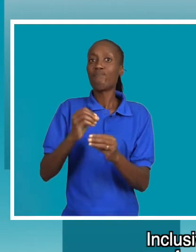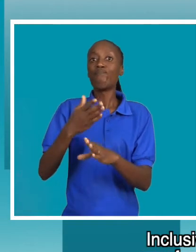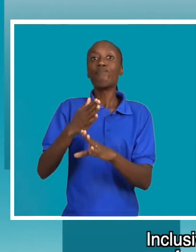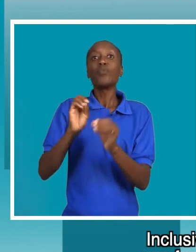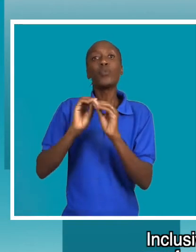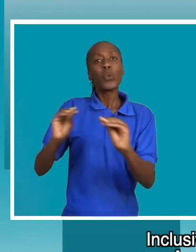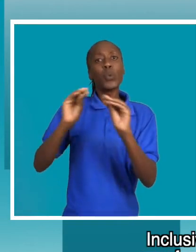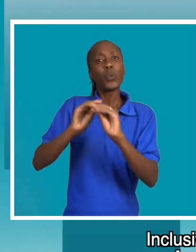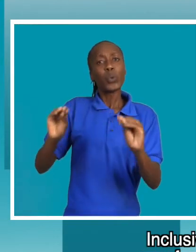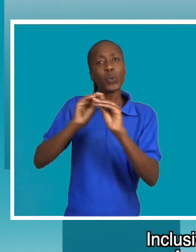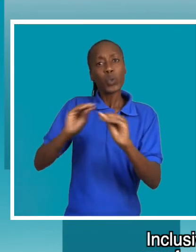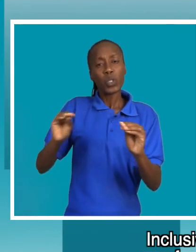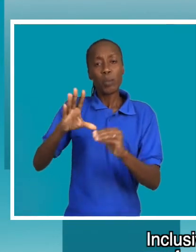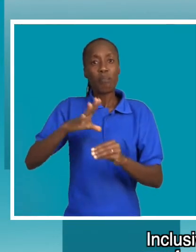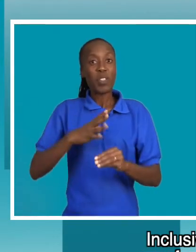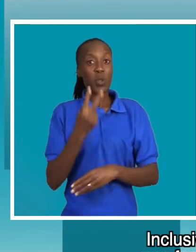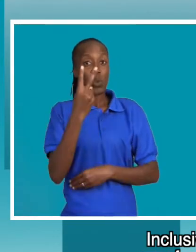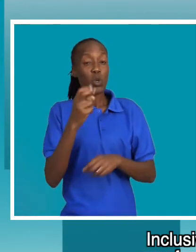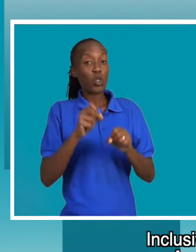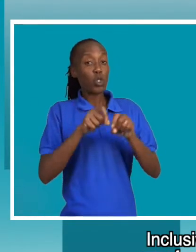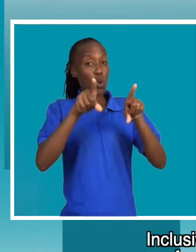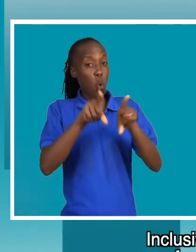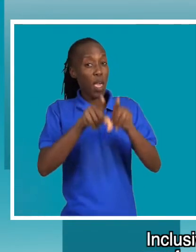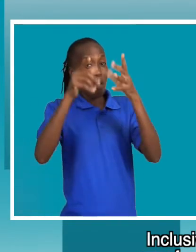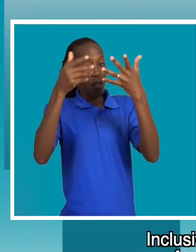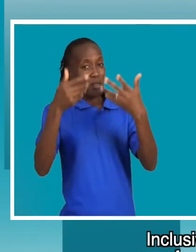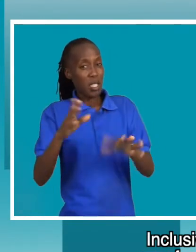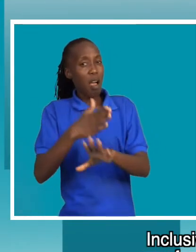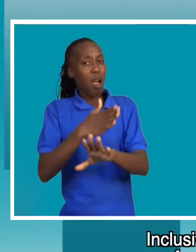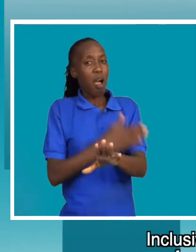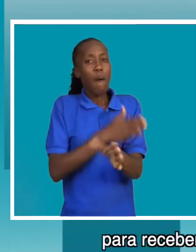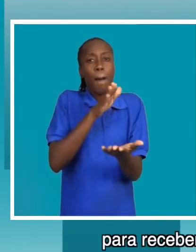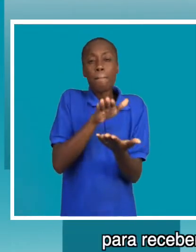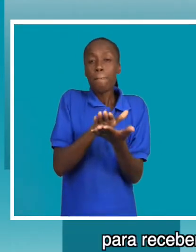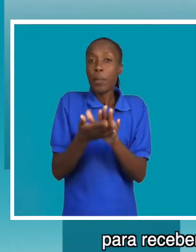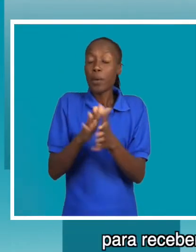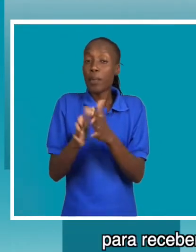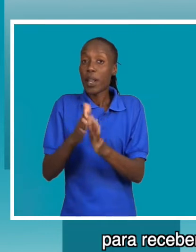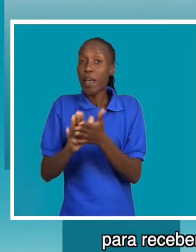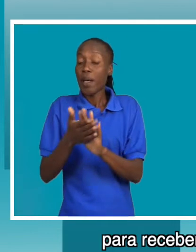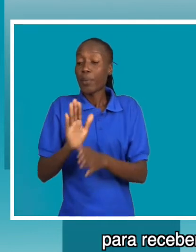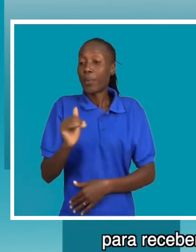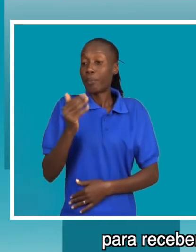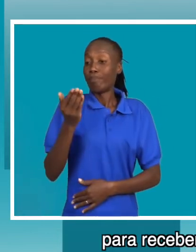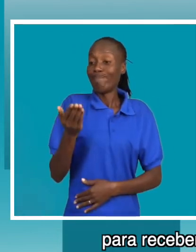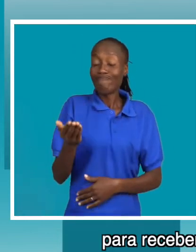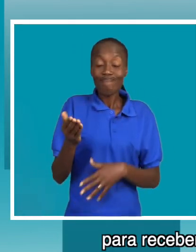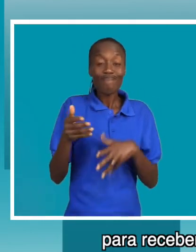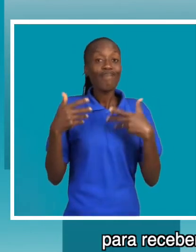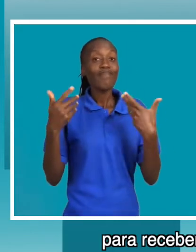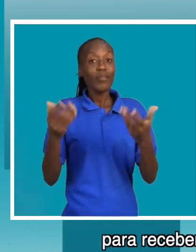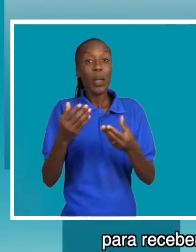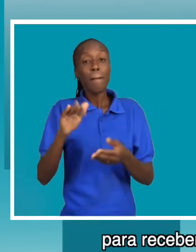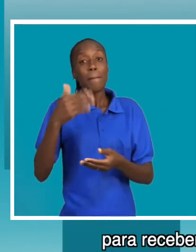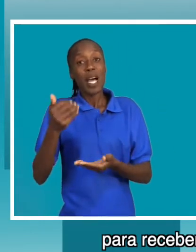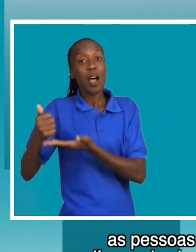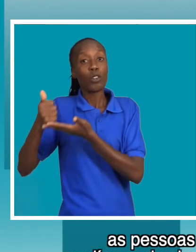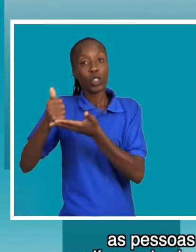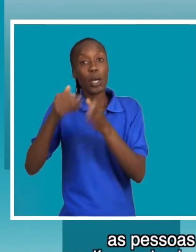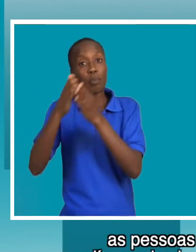temos aqui dois colegas que foram preparados tecnicamente para receber pessoas com deficiências